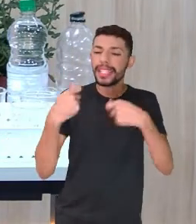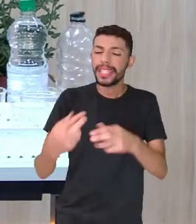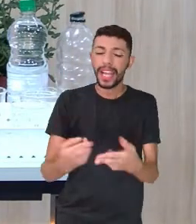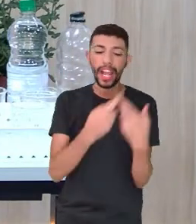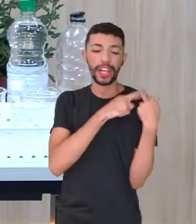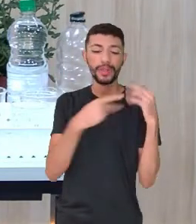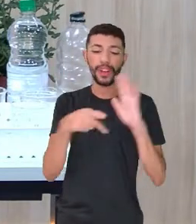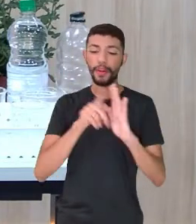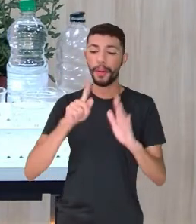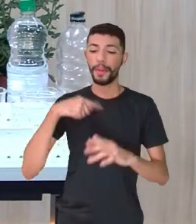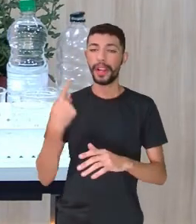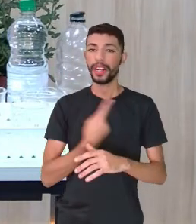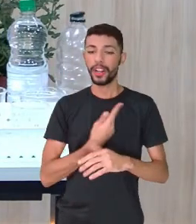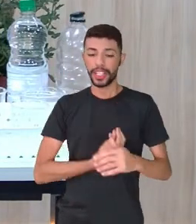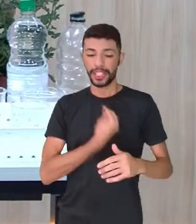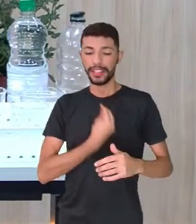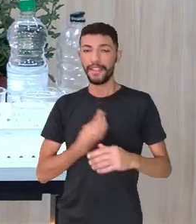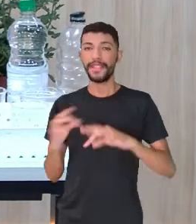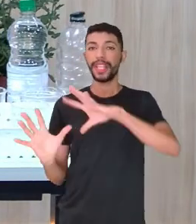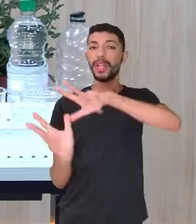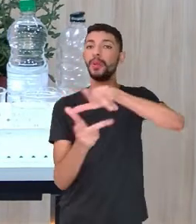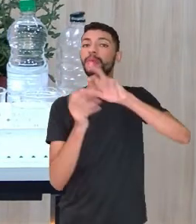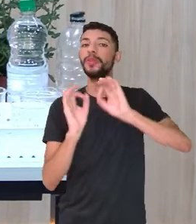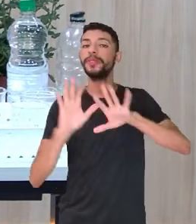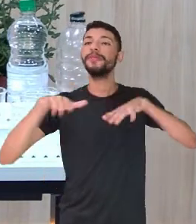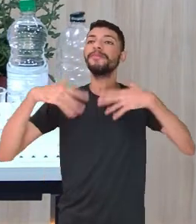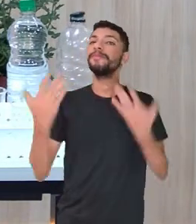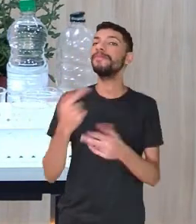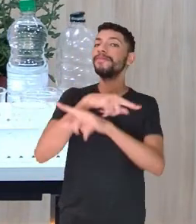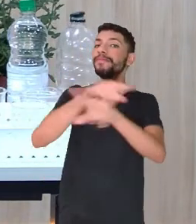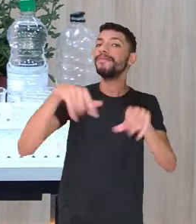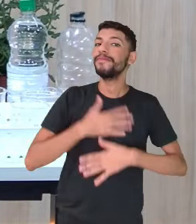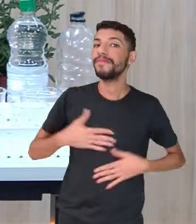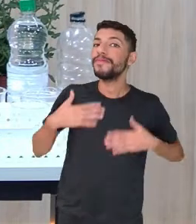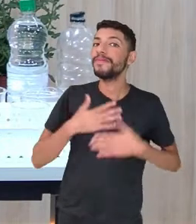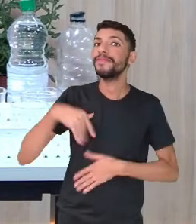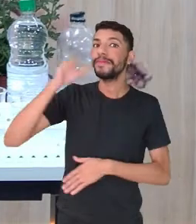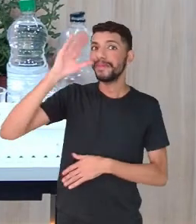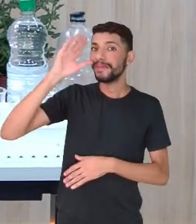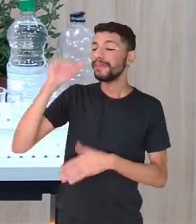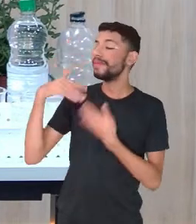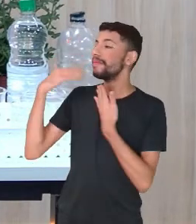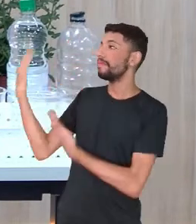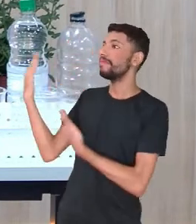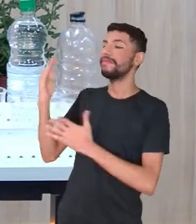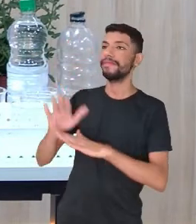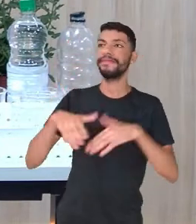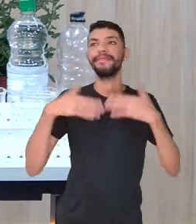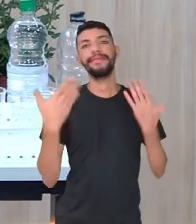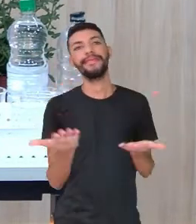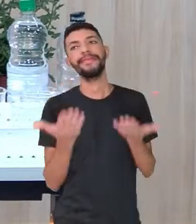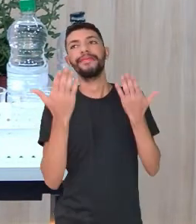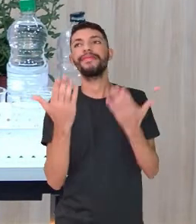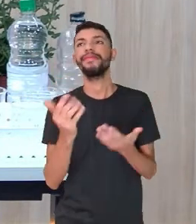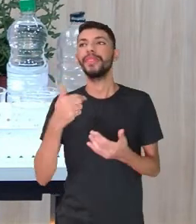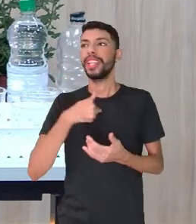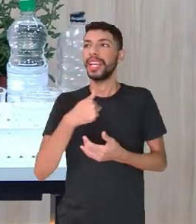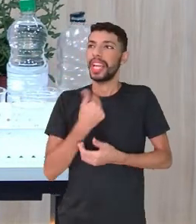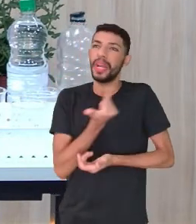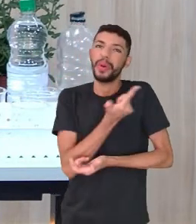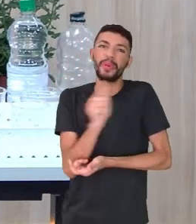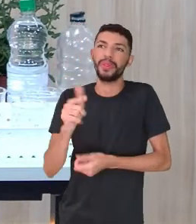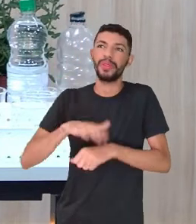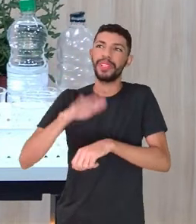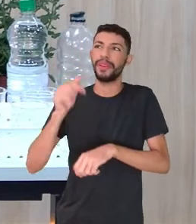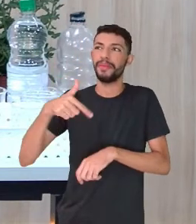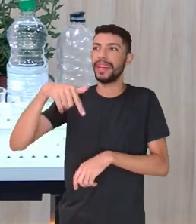nosso planeta. Gostaram aí dessa curiosidade? Então, eu já não tenho mais 70% de